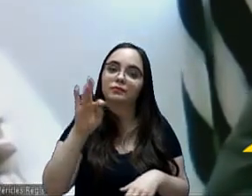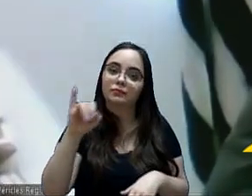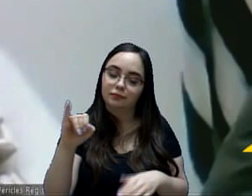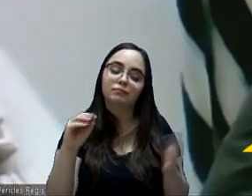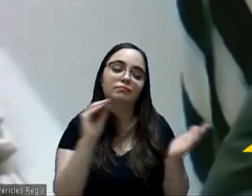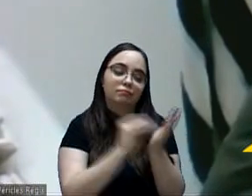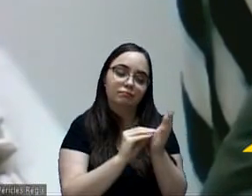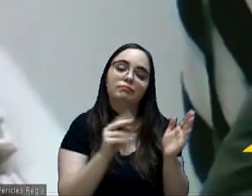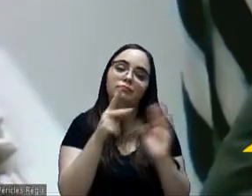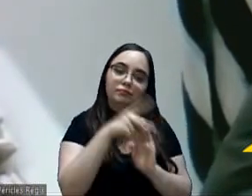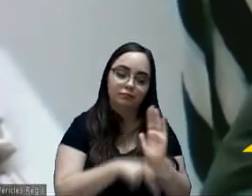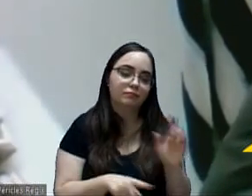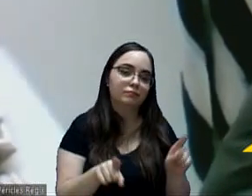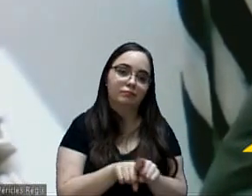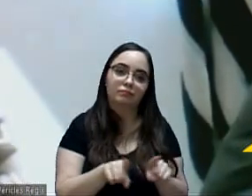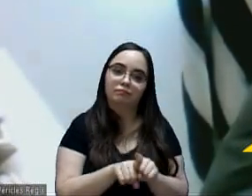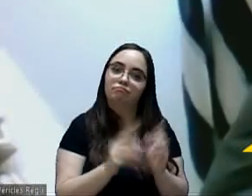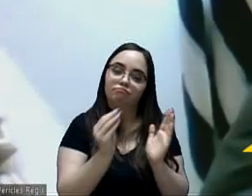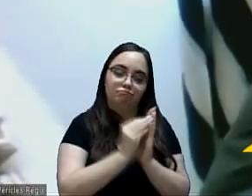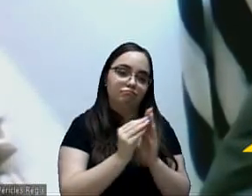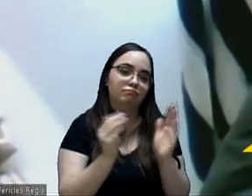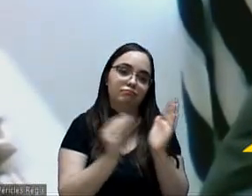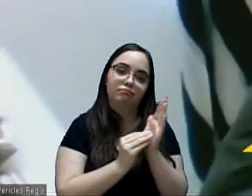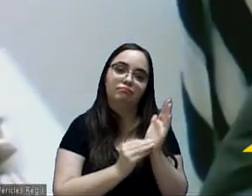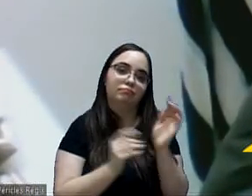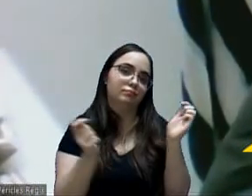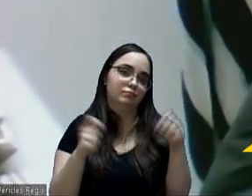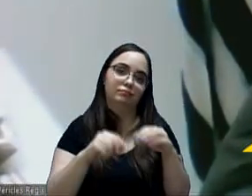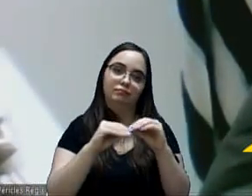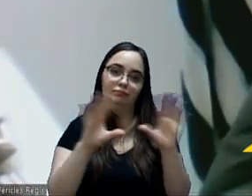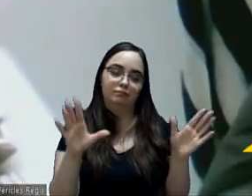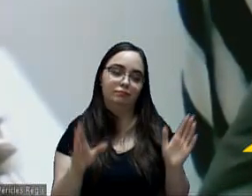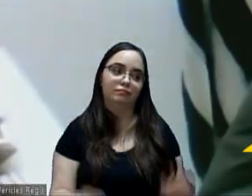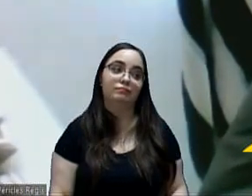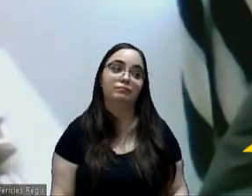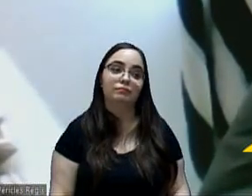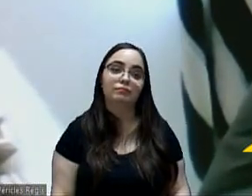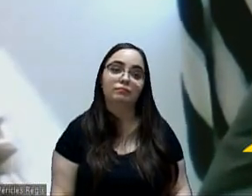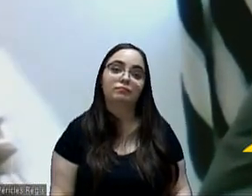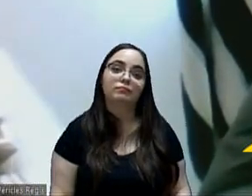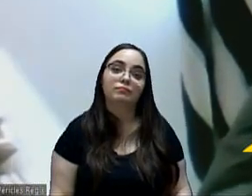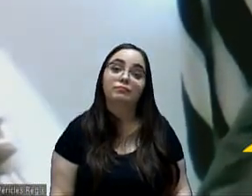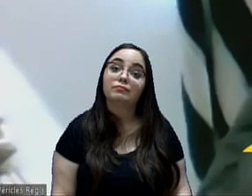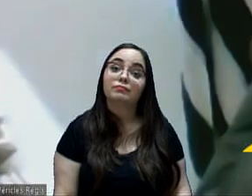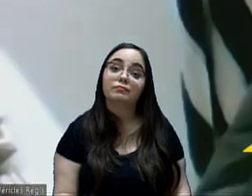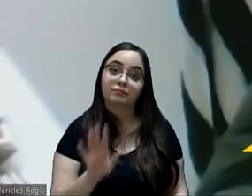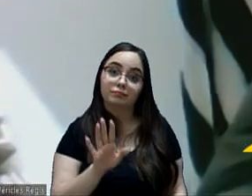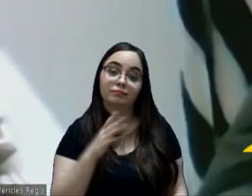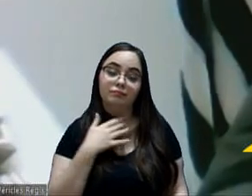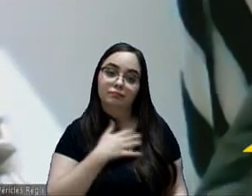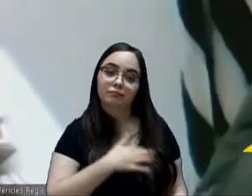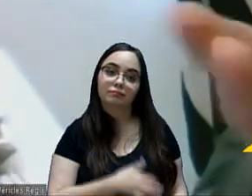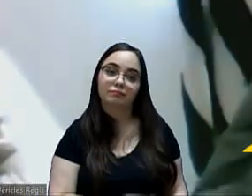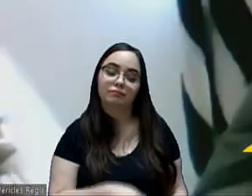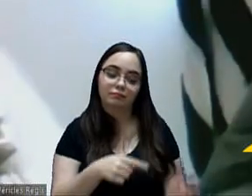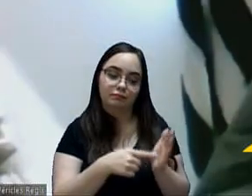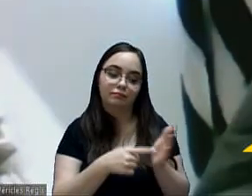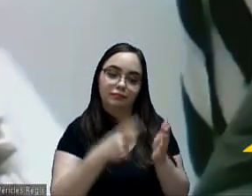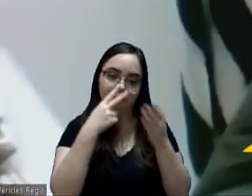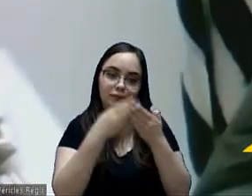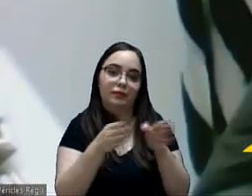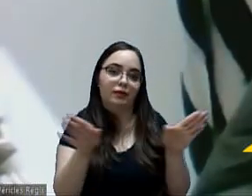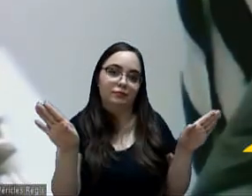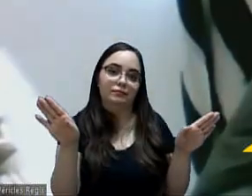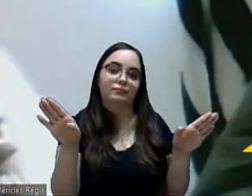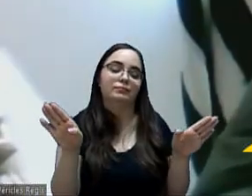ficar claro também no projeto, dá para deixar claro no projeto isso daí. Mas está abrangente, né? Tá,